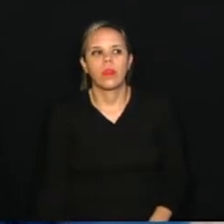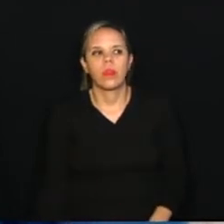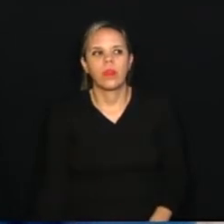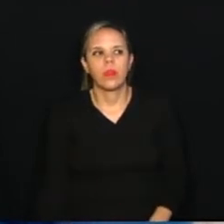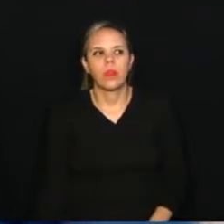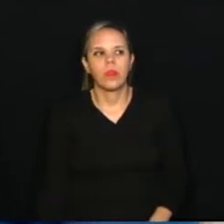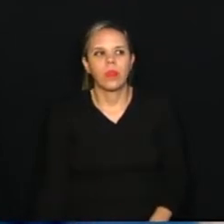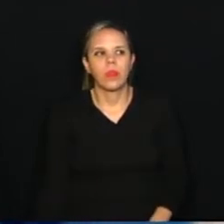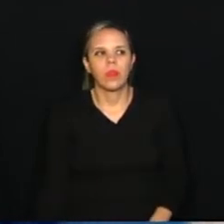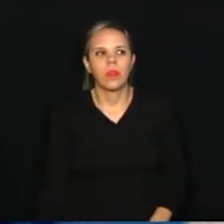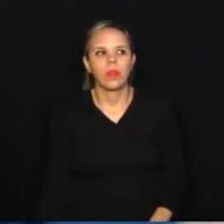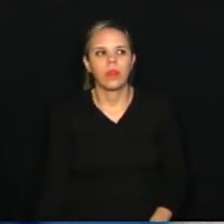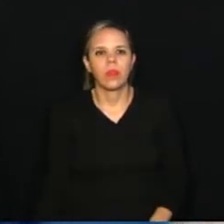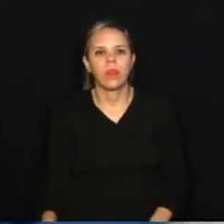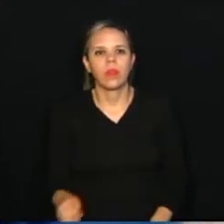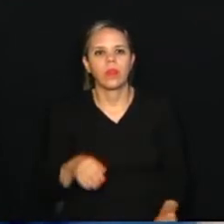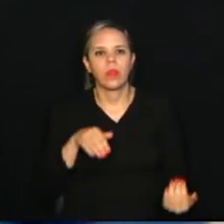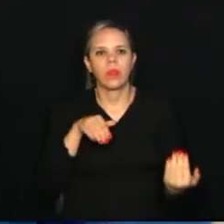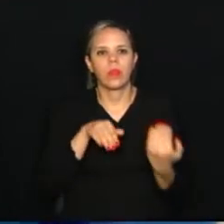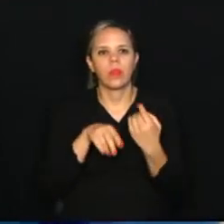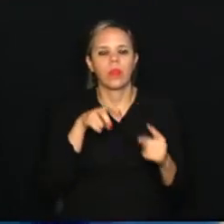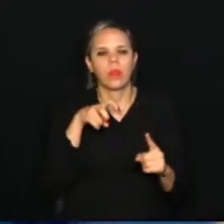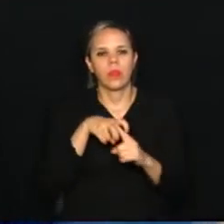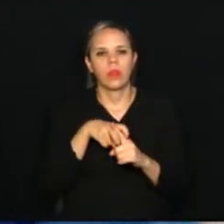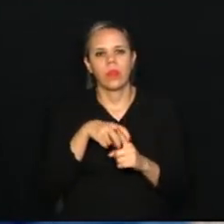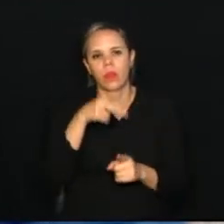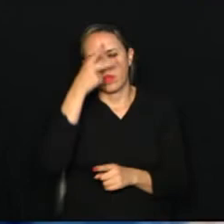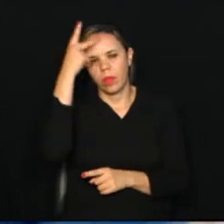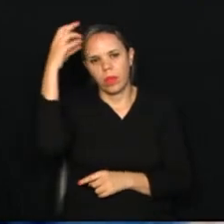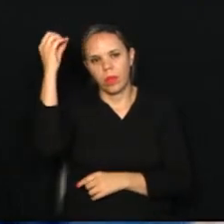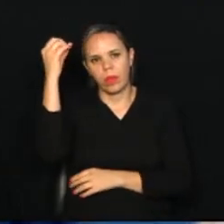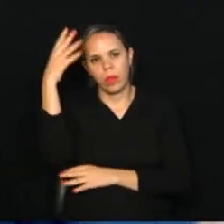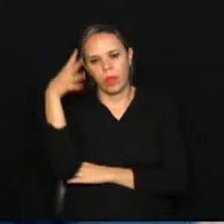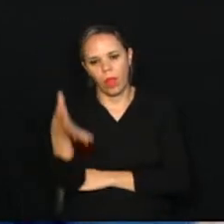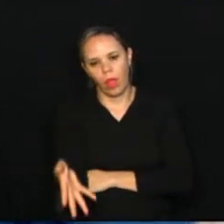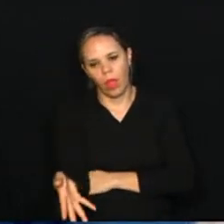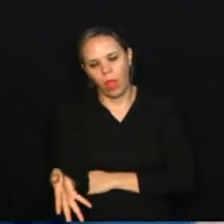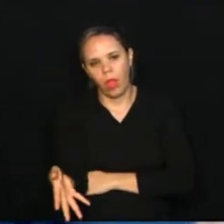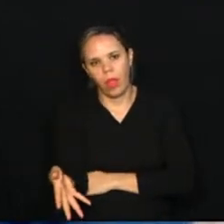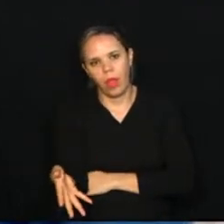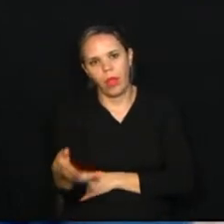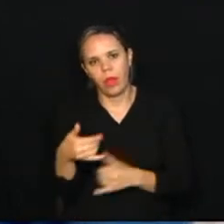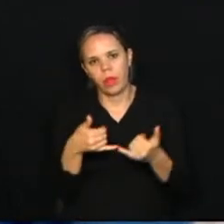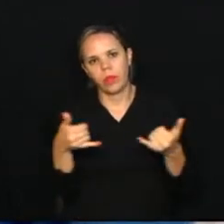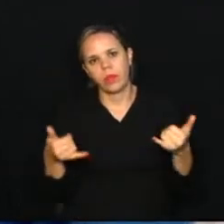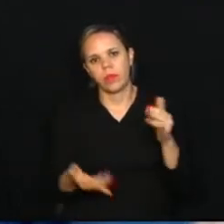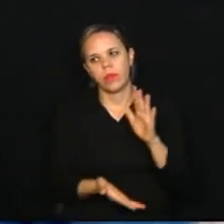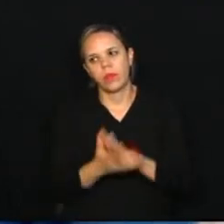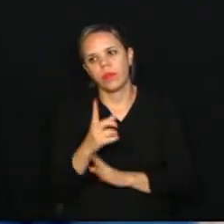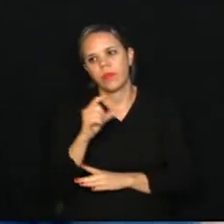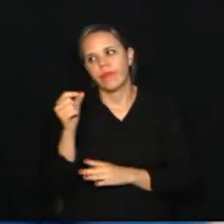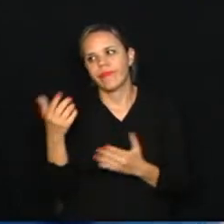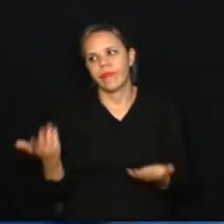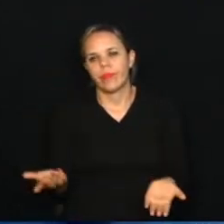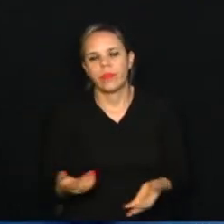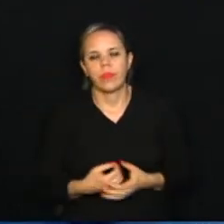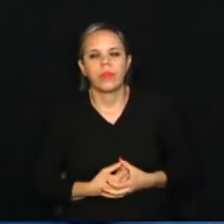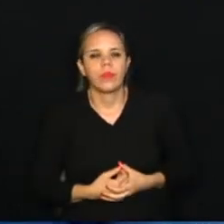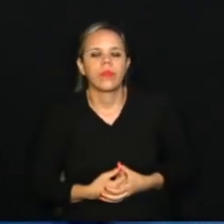acidentes de trânsito, onde batem no poste e derrubam postes e levam os nossos cabeamentos, né?